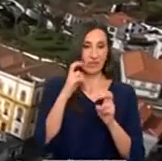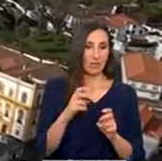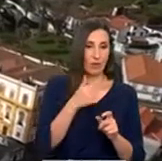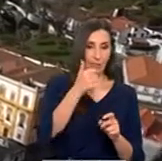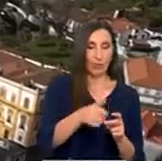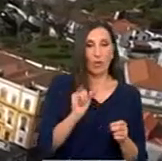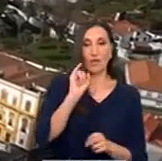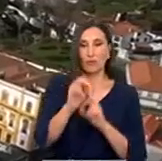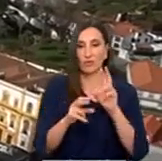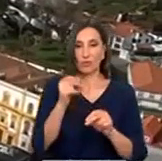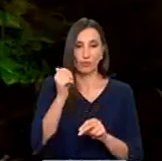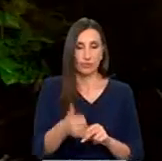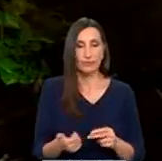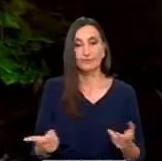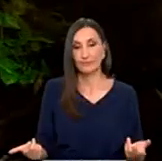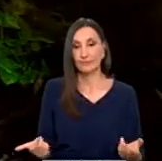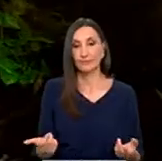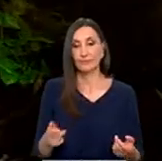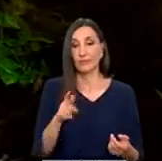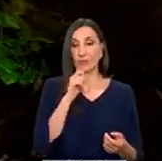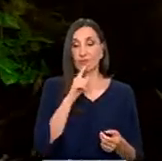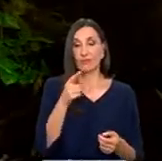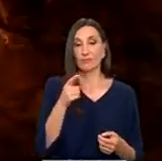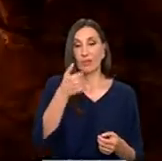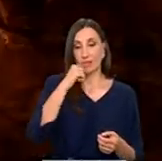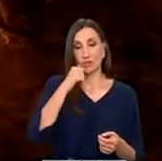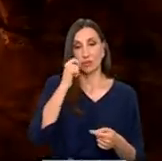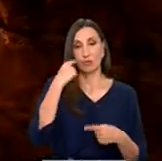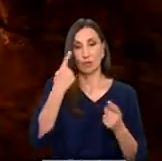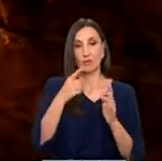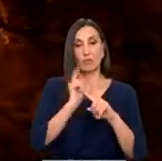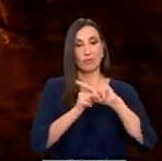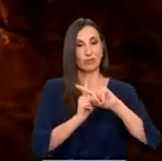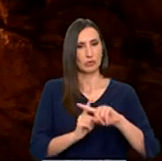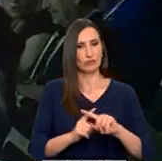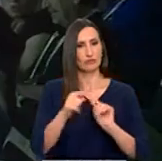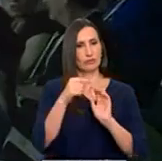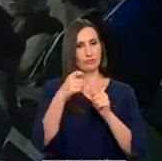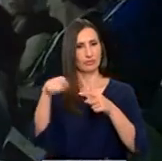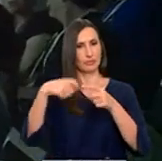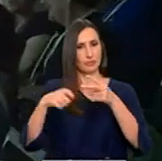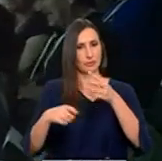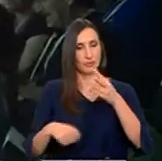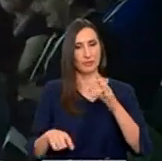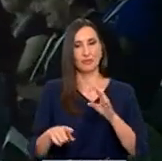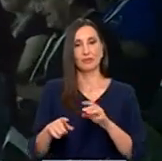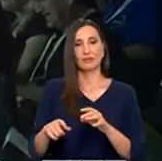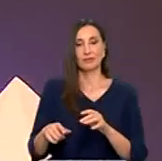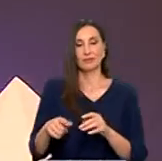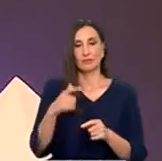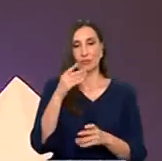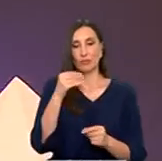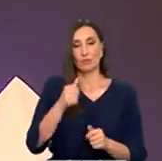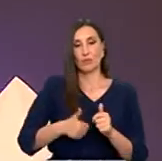da inovação. Um potencial que os Açores fizeram questão de colocar aos olhos de alguns dos melhores exploradores